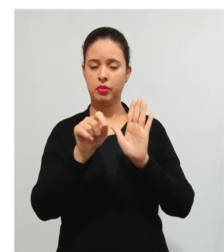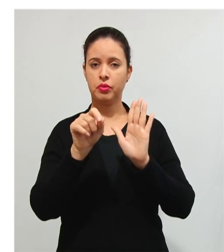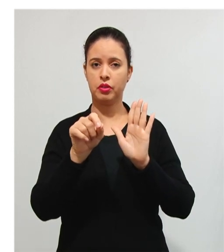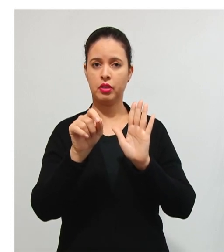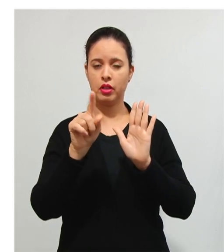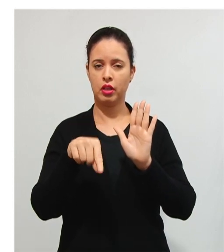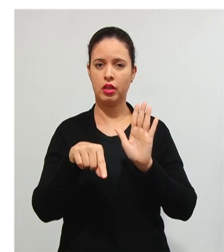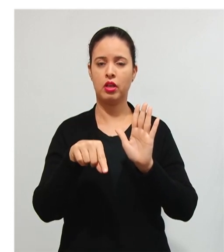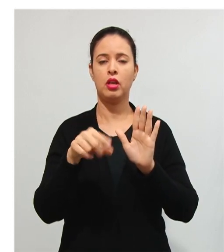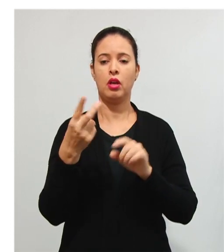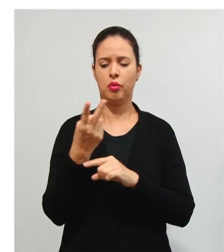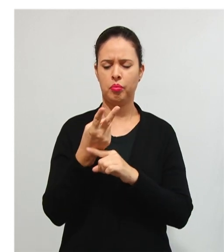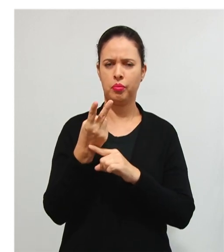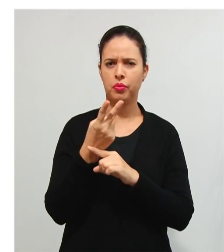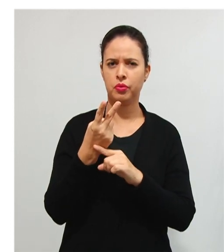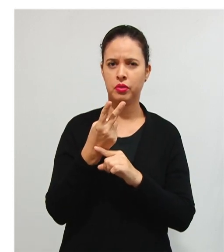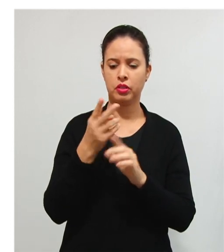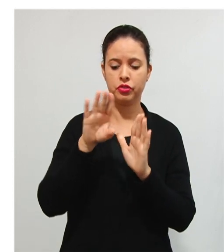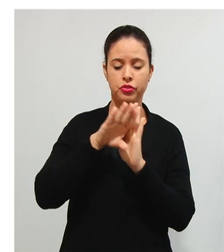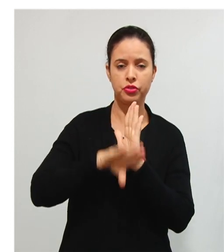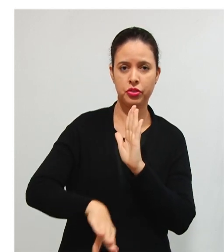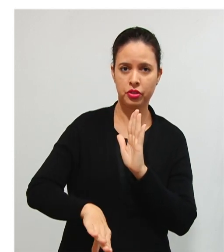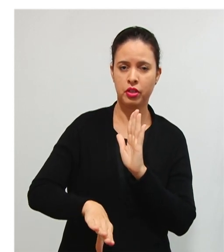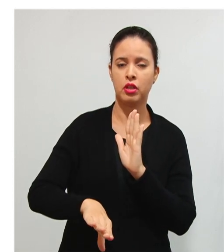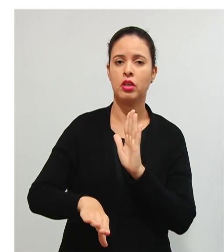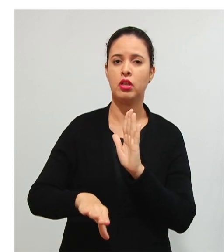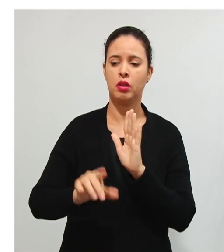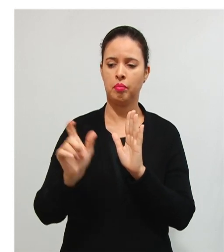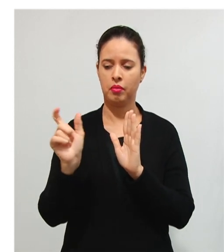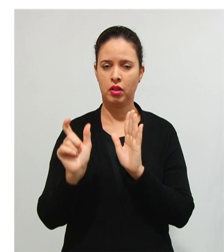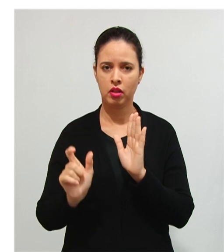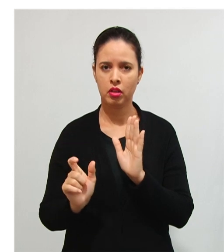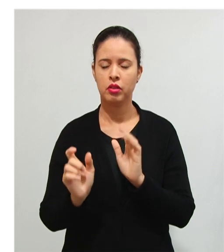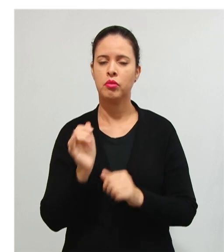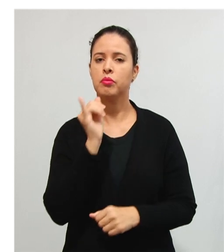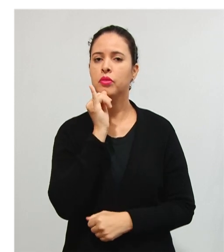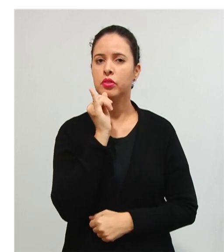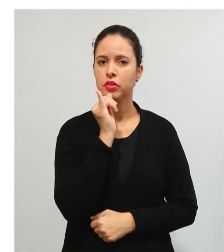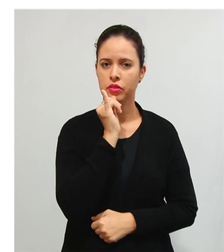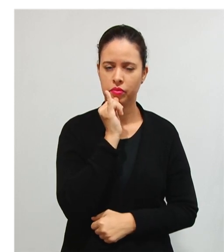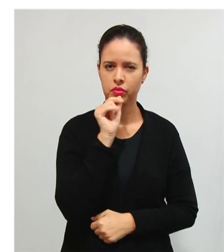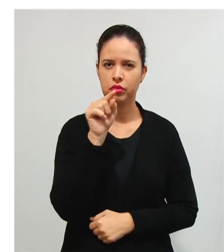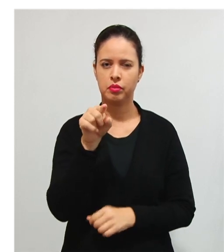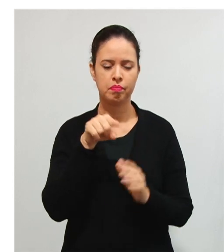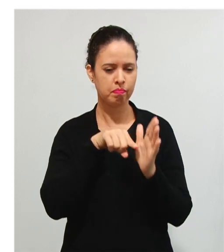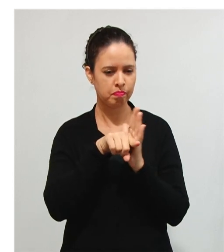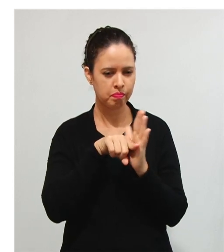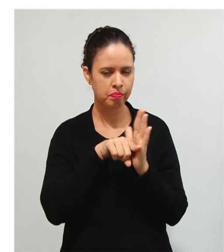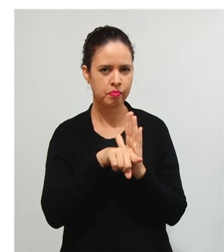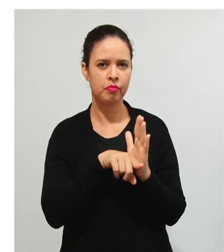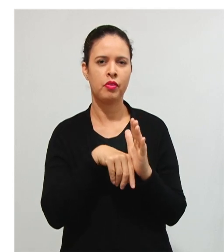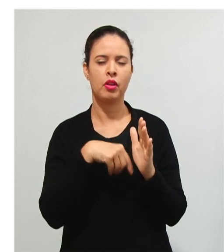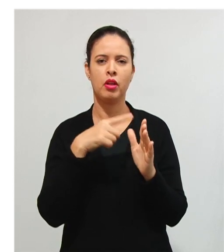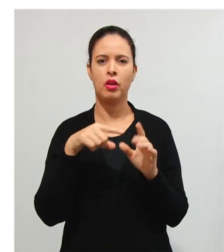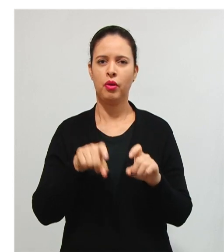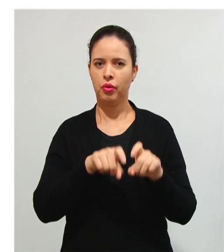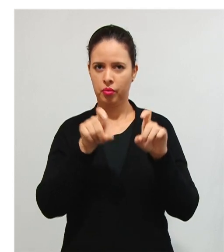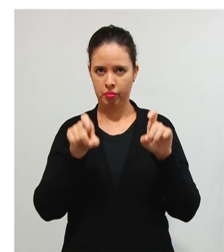filtro no sentido de excluir determinado termo. Por exemplo, você pesquisou lá o